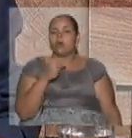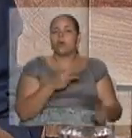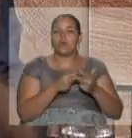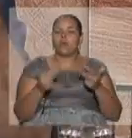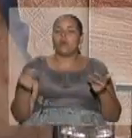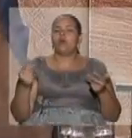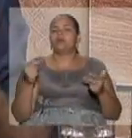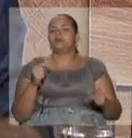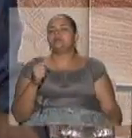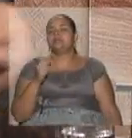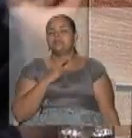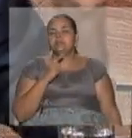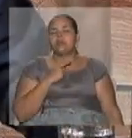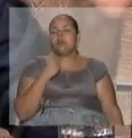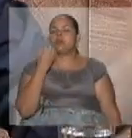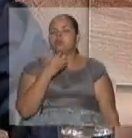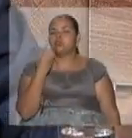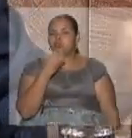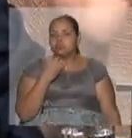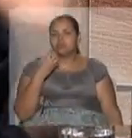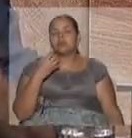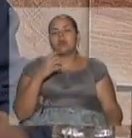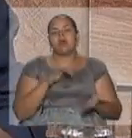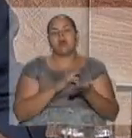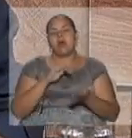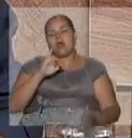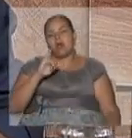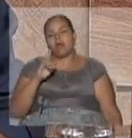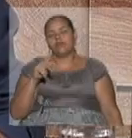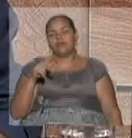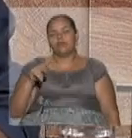música no iPhone, na internet,